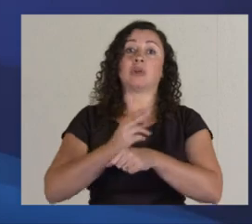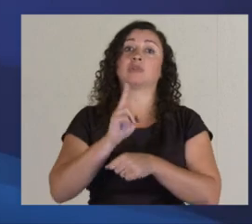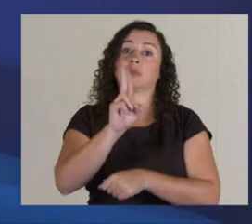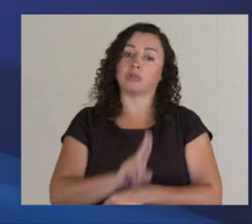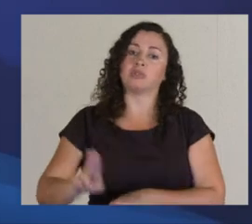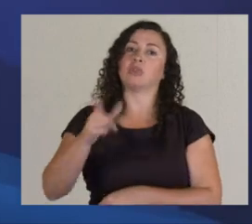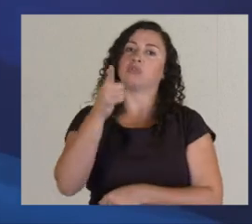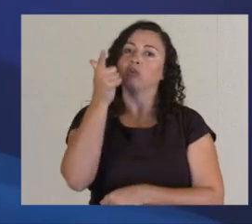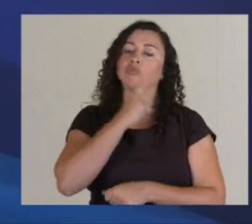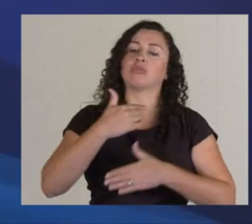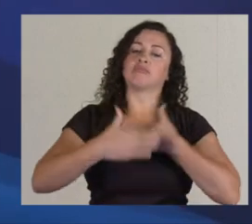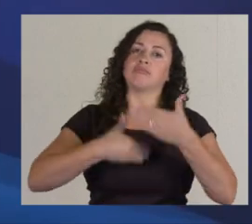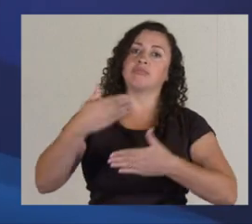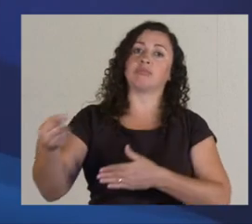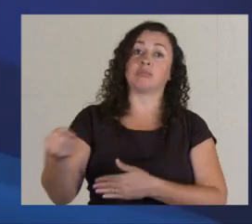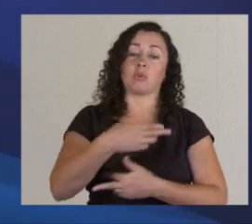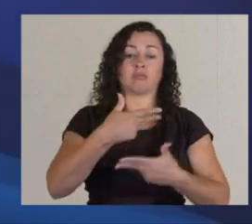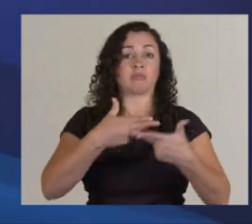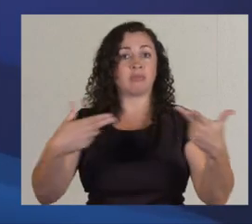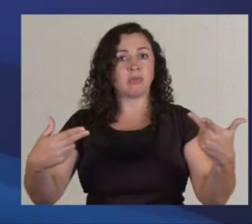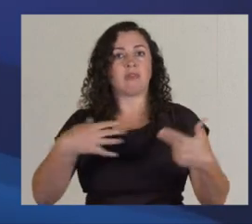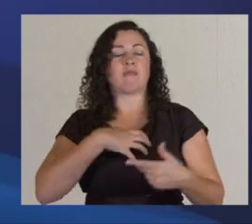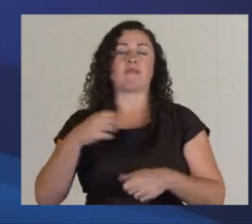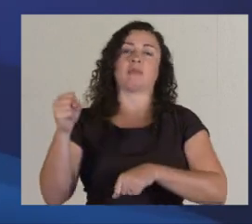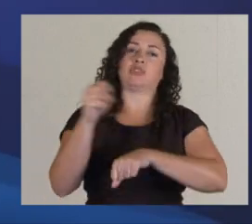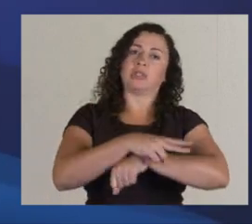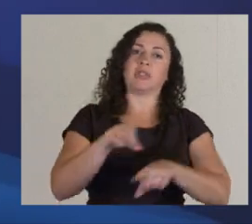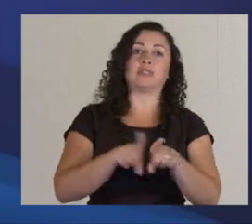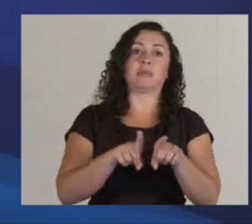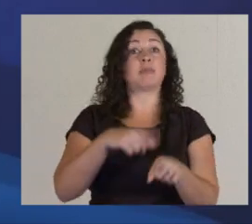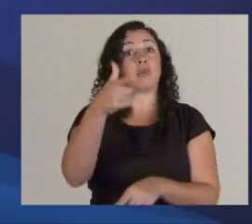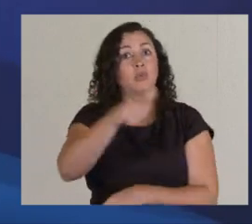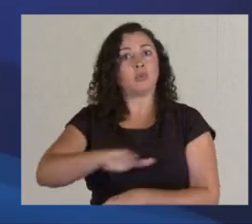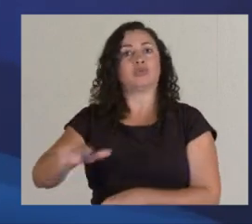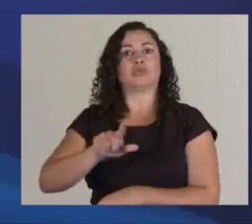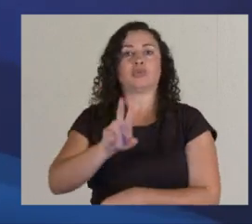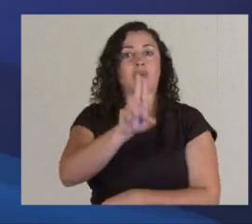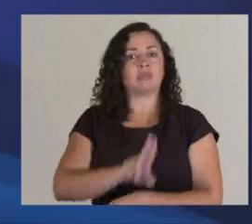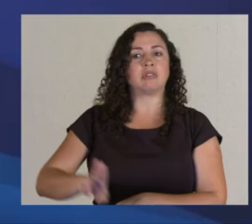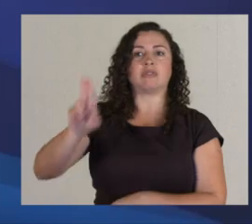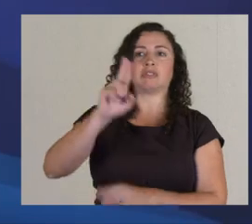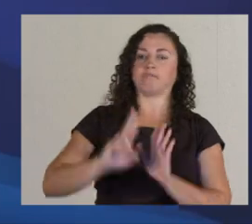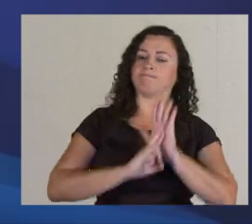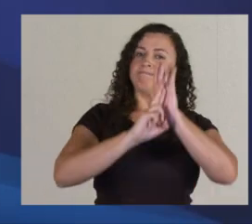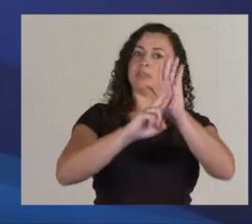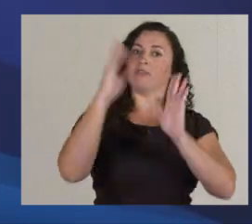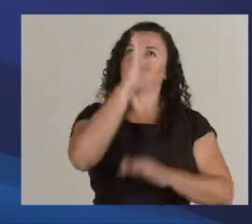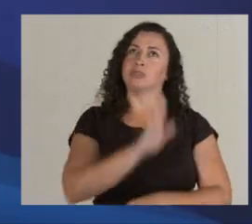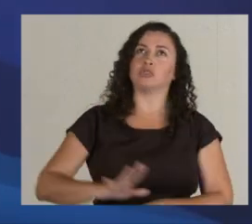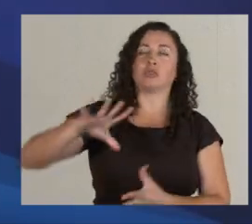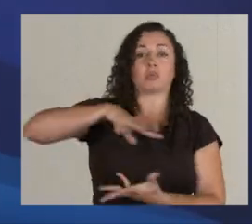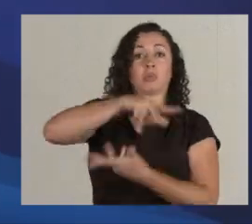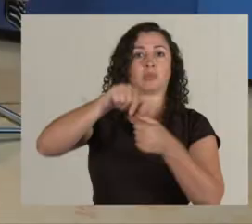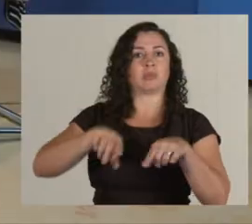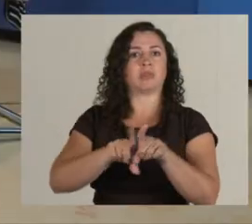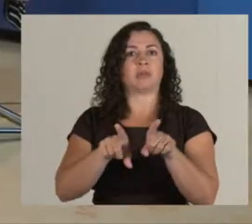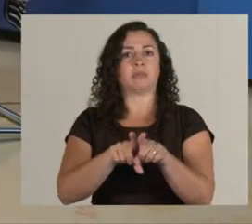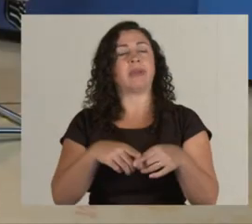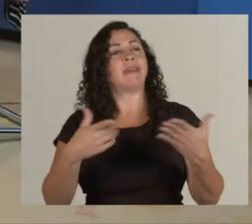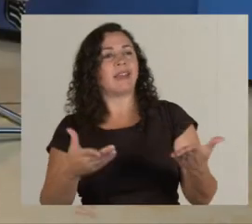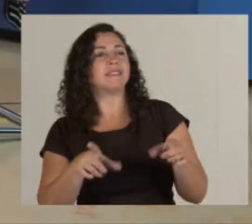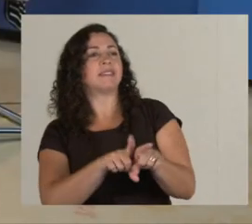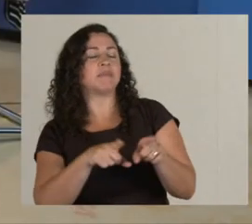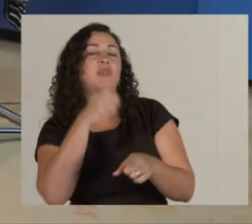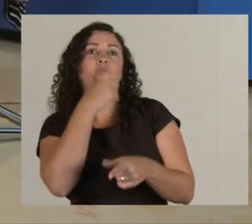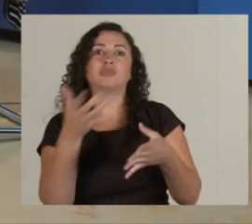continuará inovando, inclusive, no seu sistema de ingresso para poder ser uma universidade de referência nacional e internacional. E